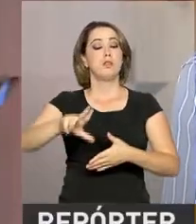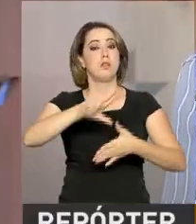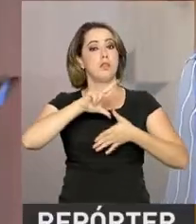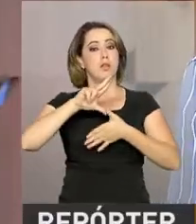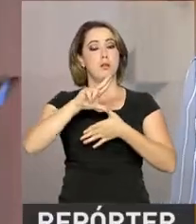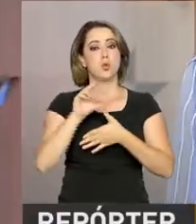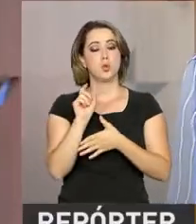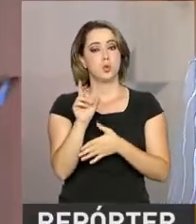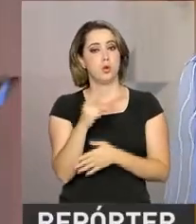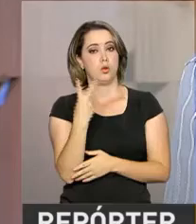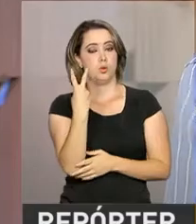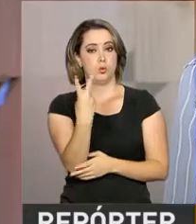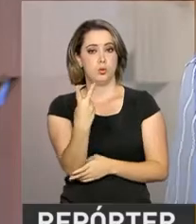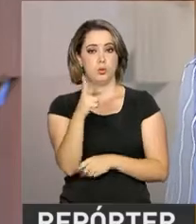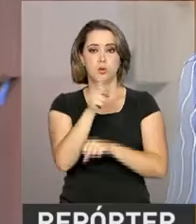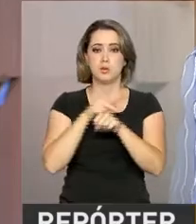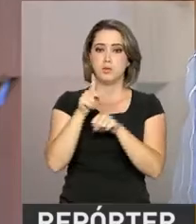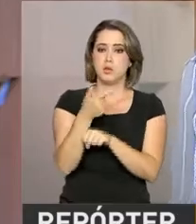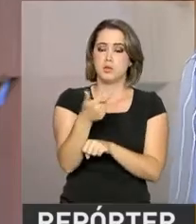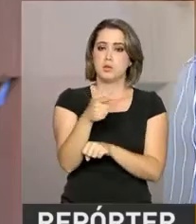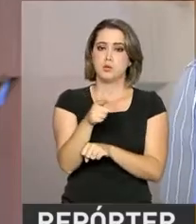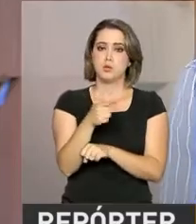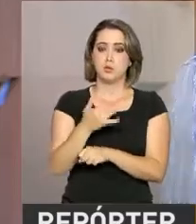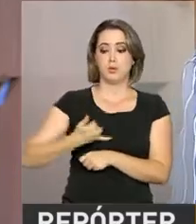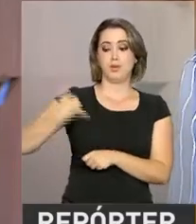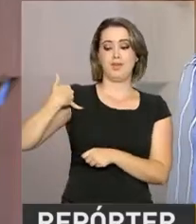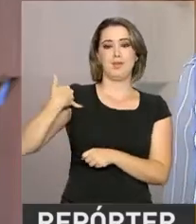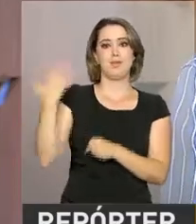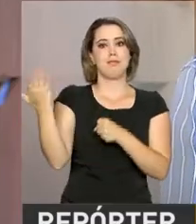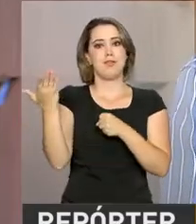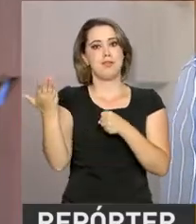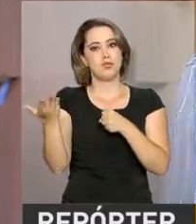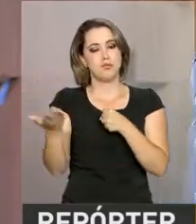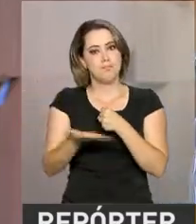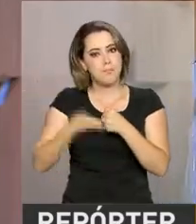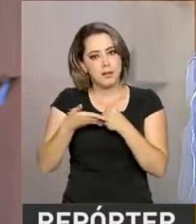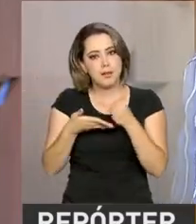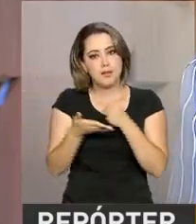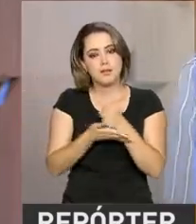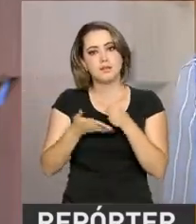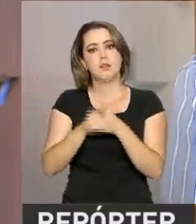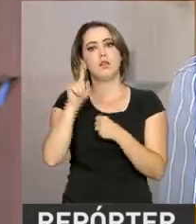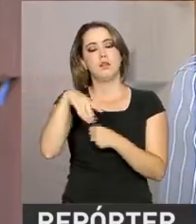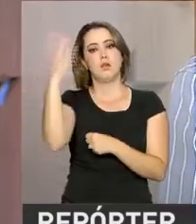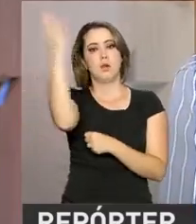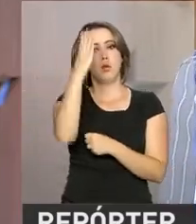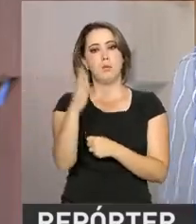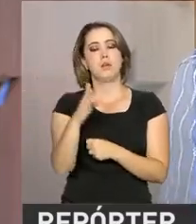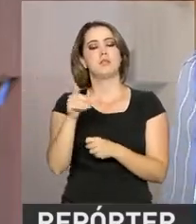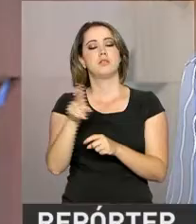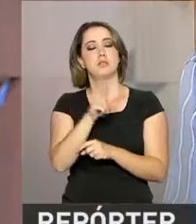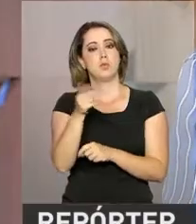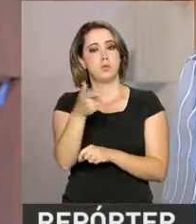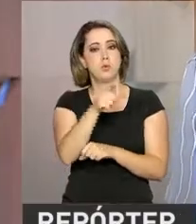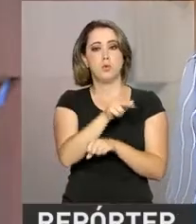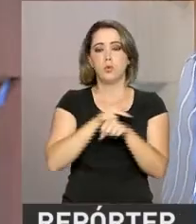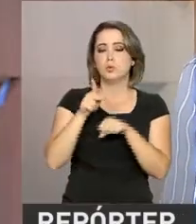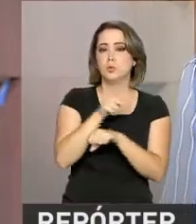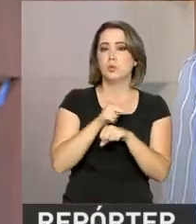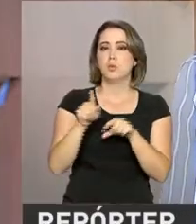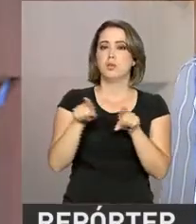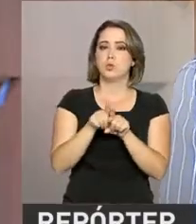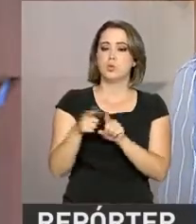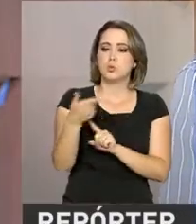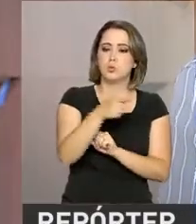Latina, somente dois países não têm uma idade mínima. É o Brasil e o Equador. Todos os outros países